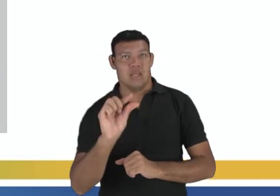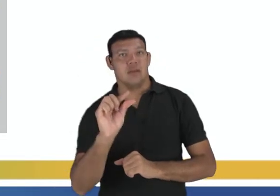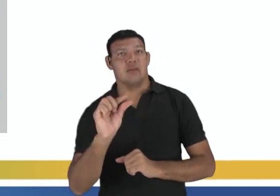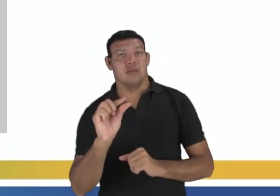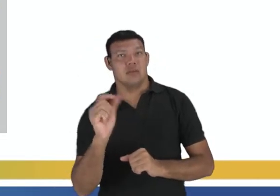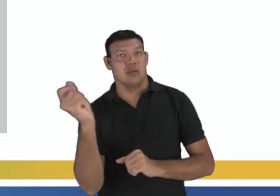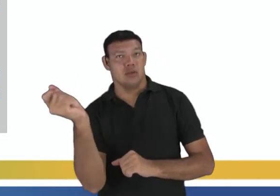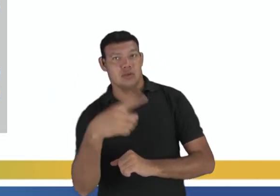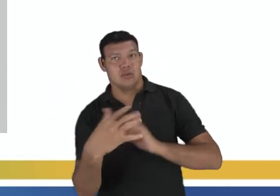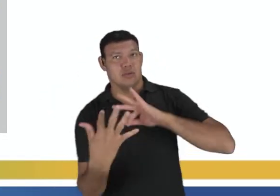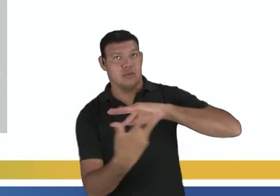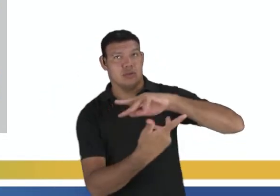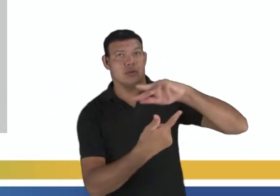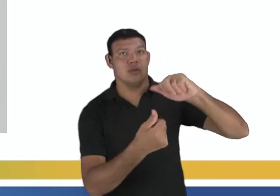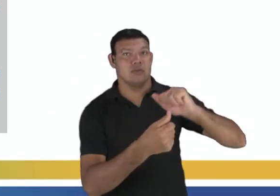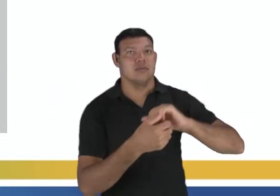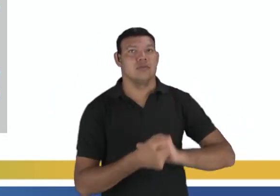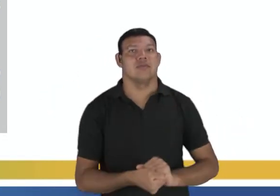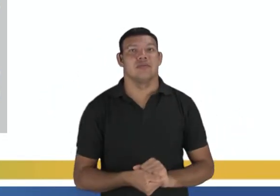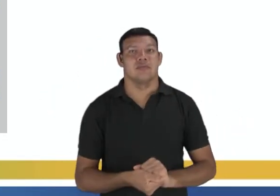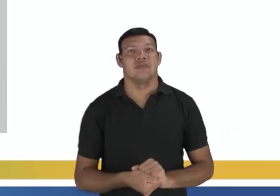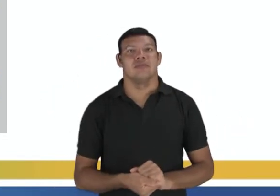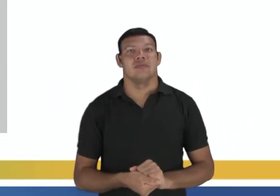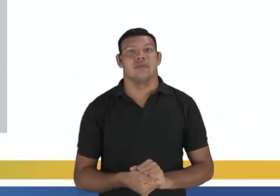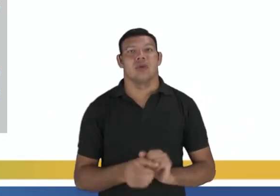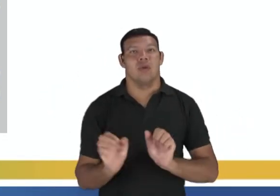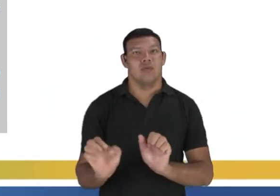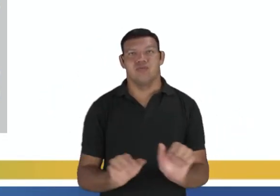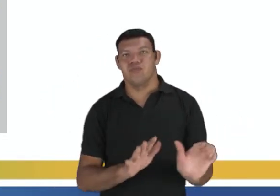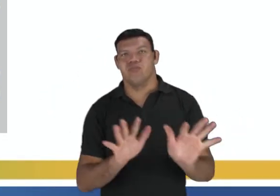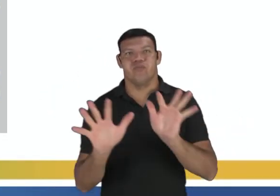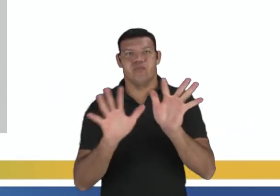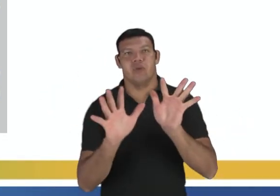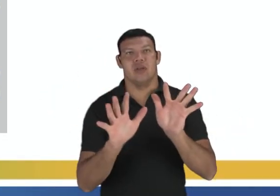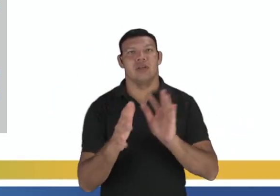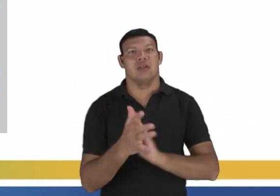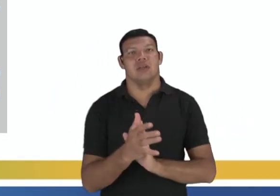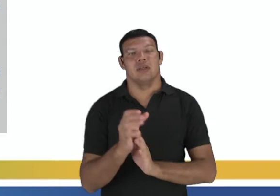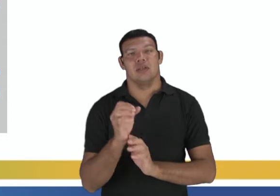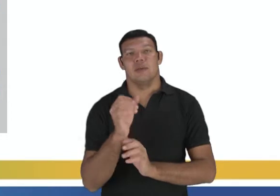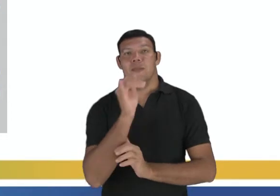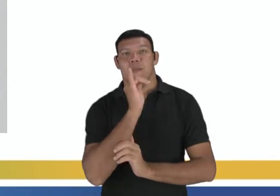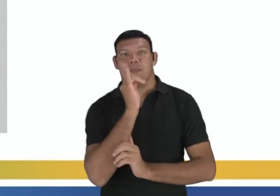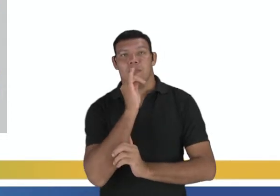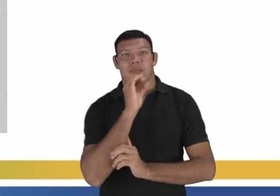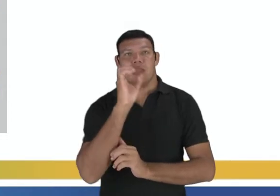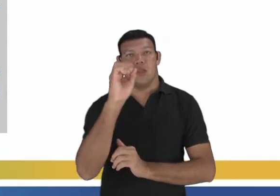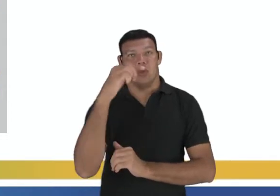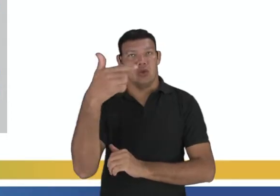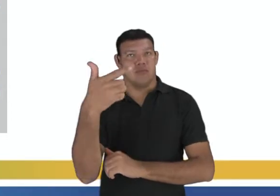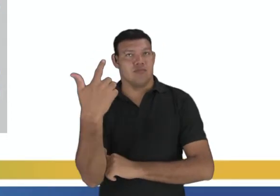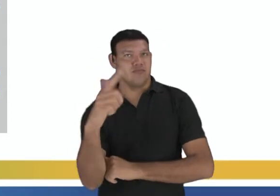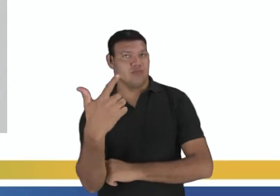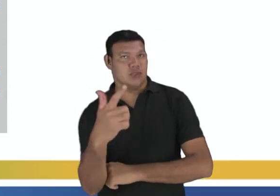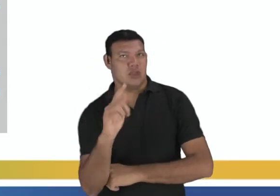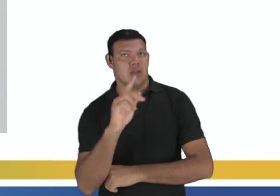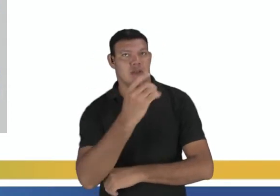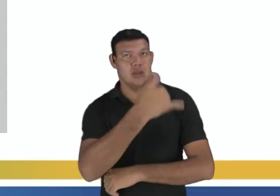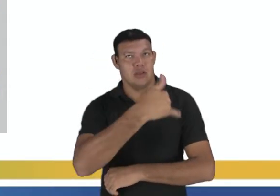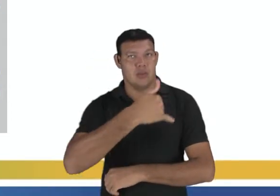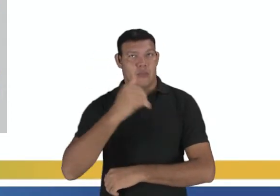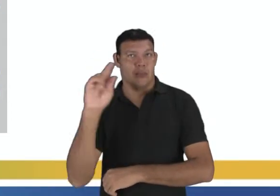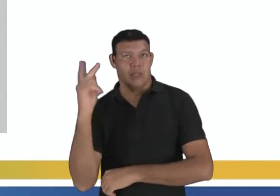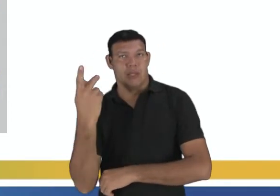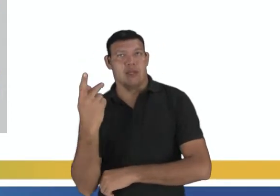ela é dotada de uma superfície muito irregular, né? Nos filmes e documentários nós vemos que é uma superfície com muitas